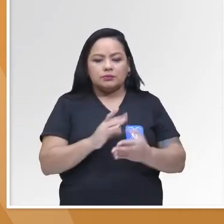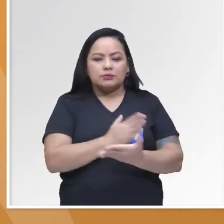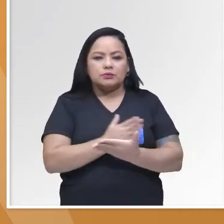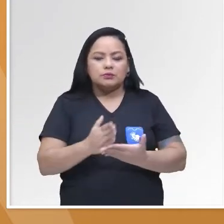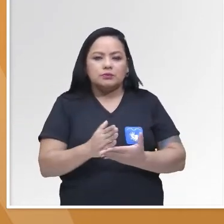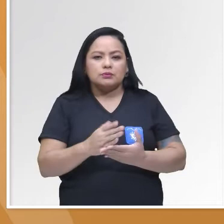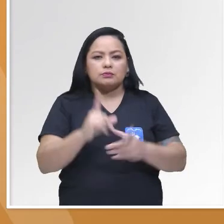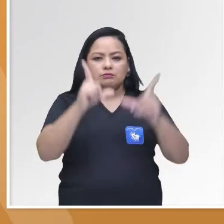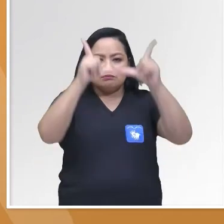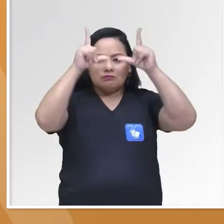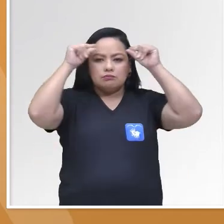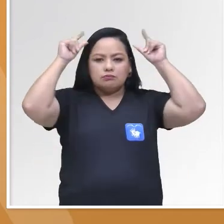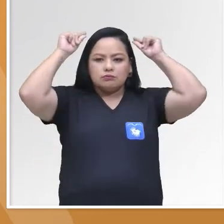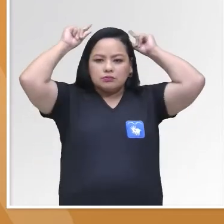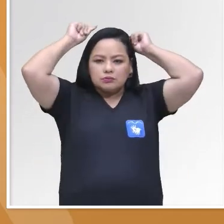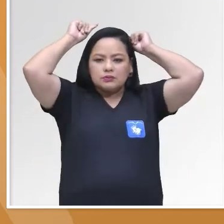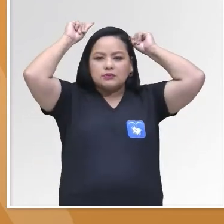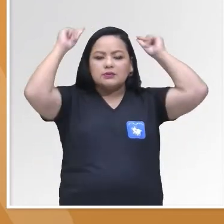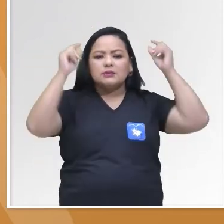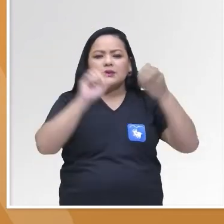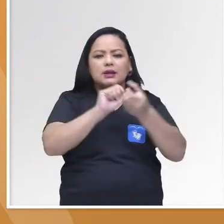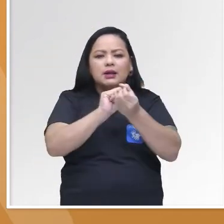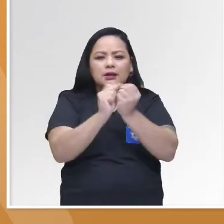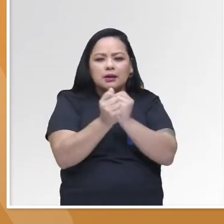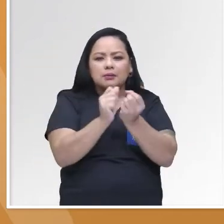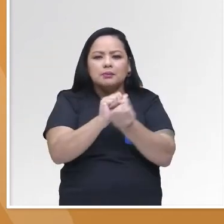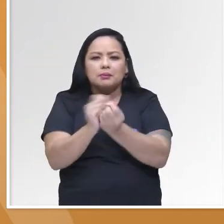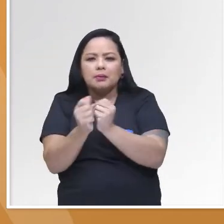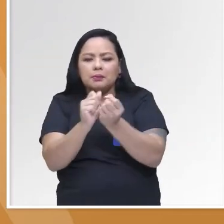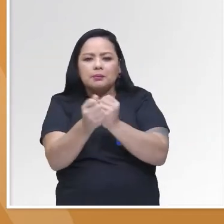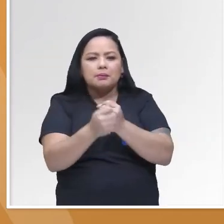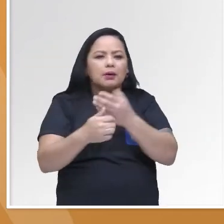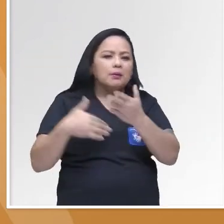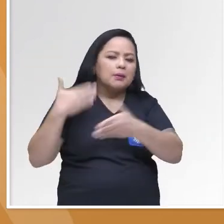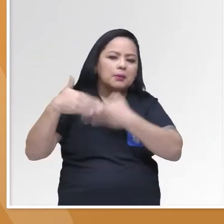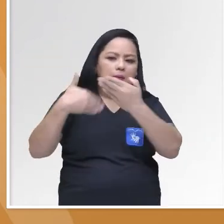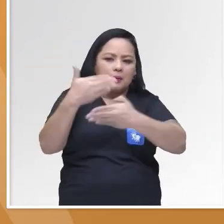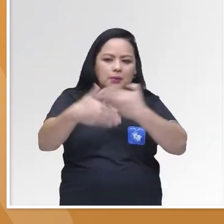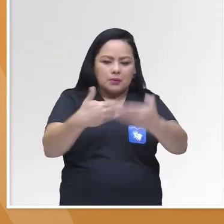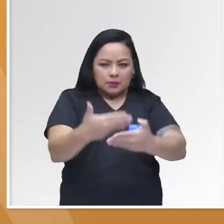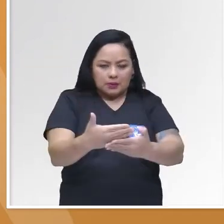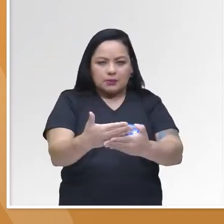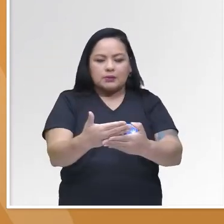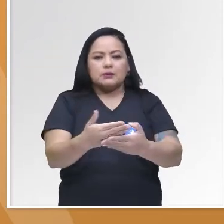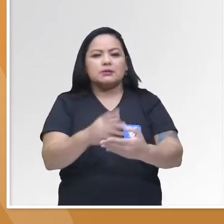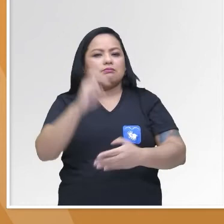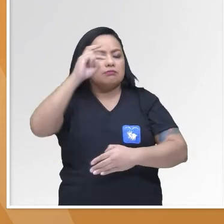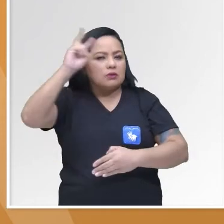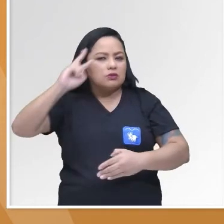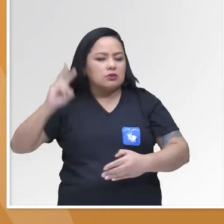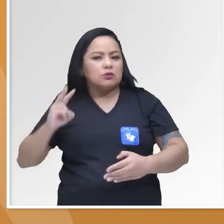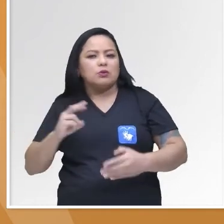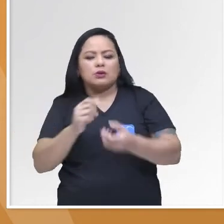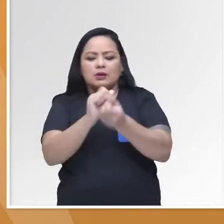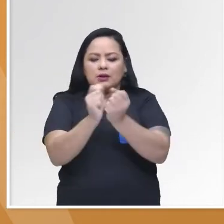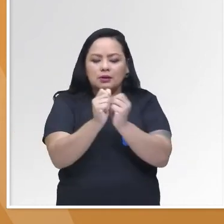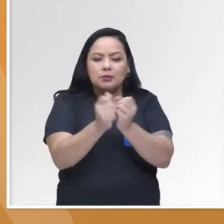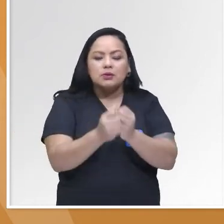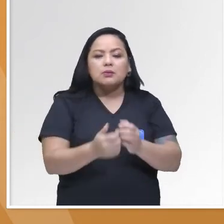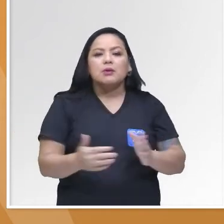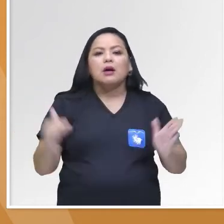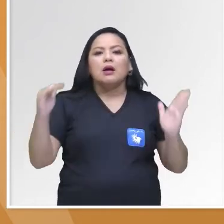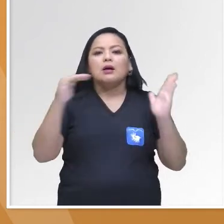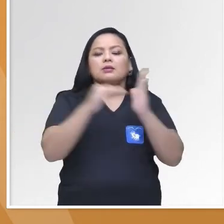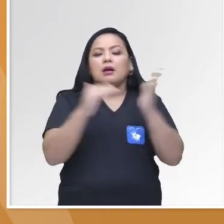na Grécia e vai se adaptando através dos tempos, através da história, até chegar